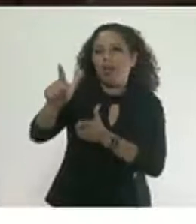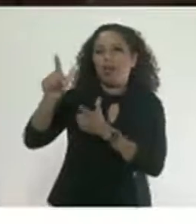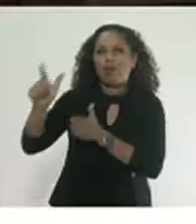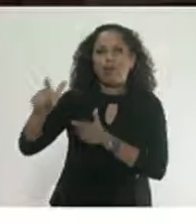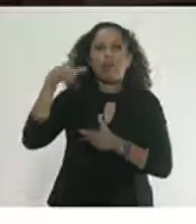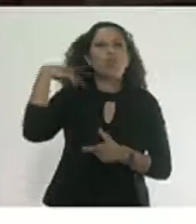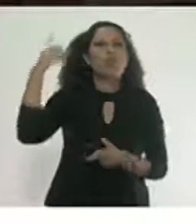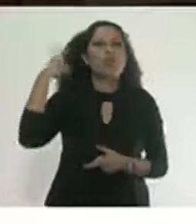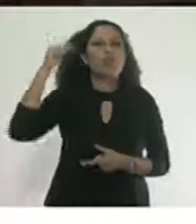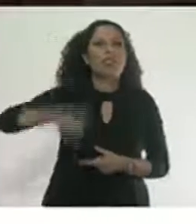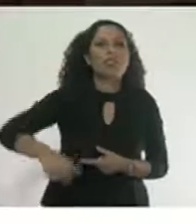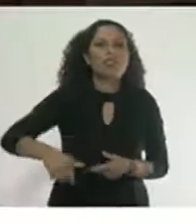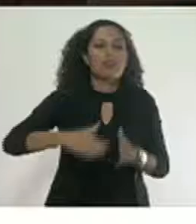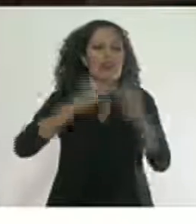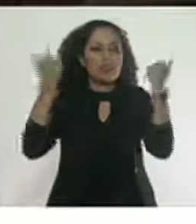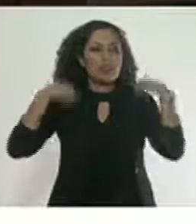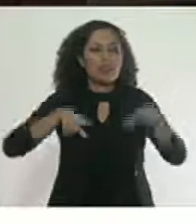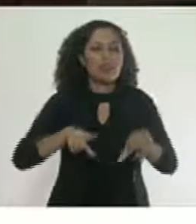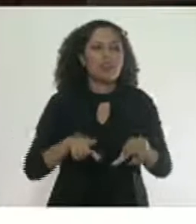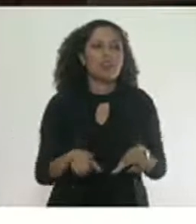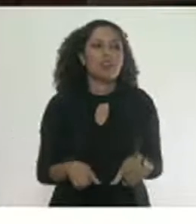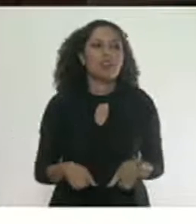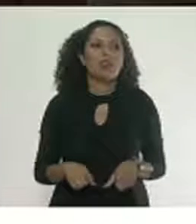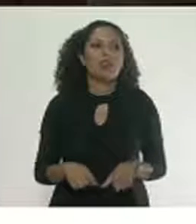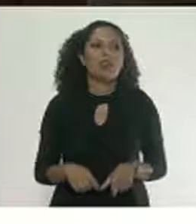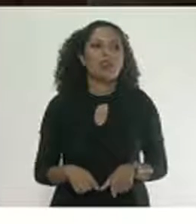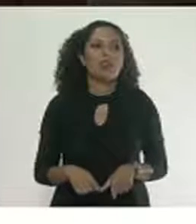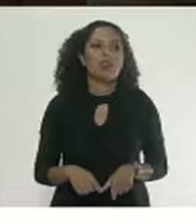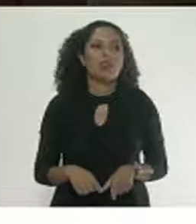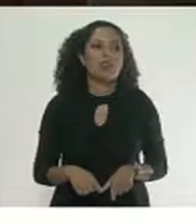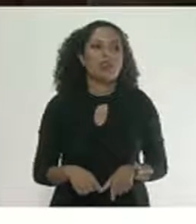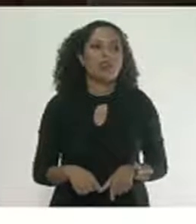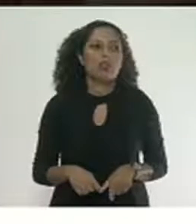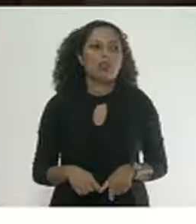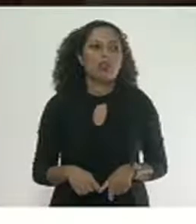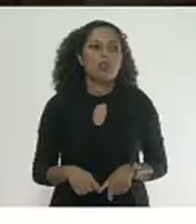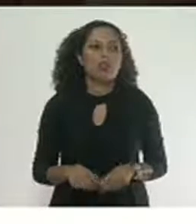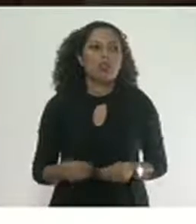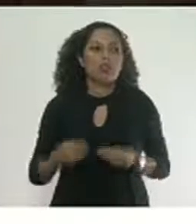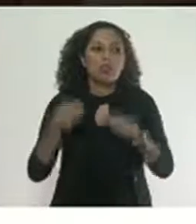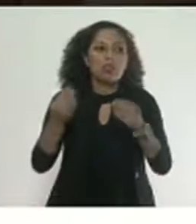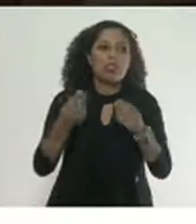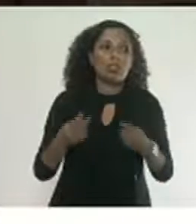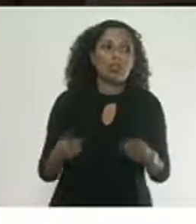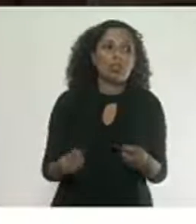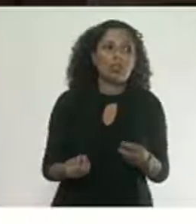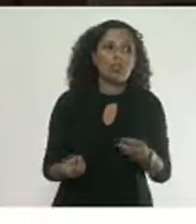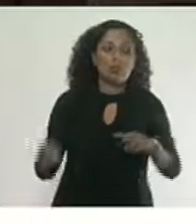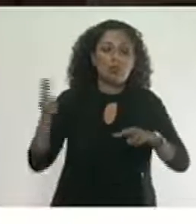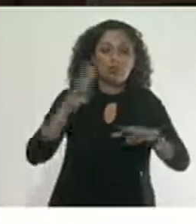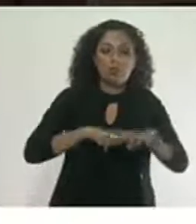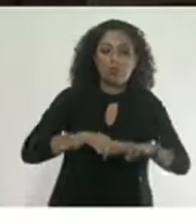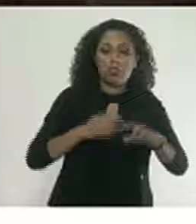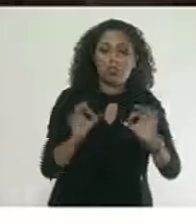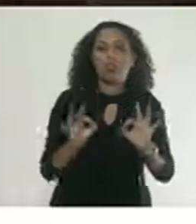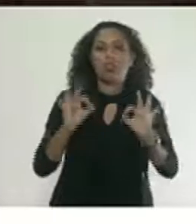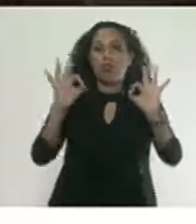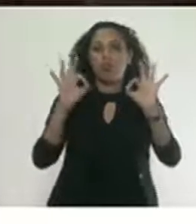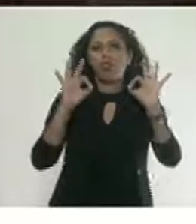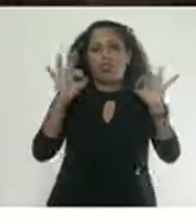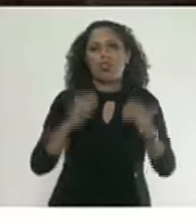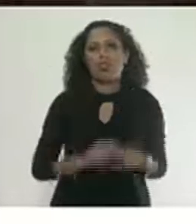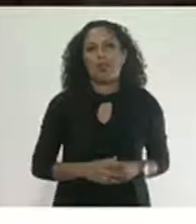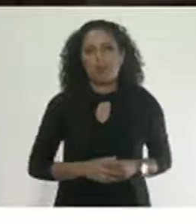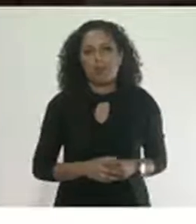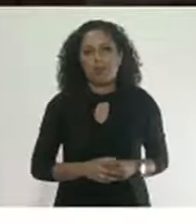deputados dentro dessa casa, inclusive colocando prisão especial para esses deputados. Enfim, é lamentável que essa casa